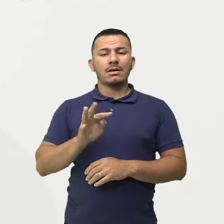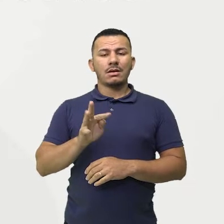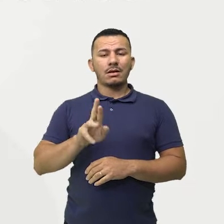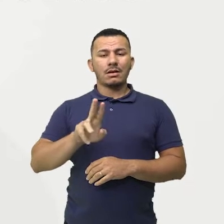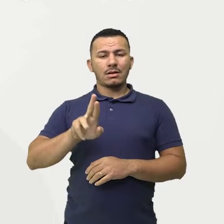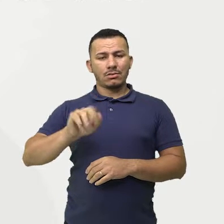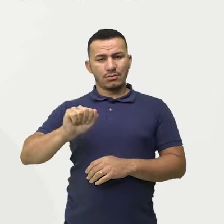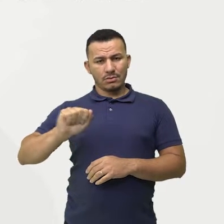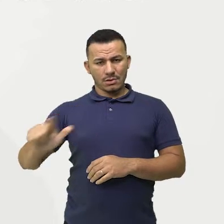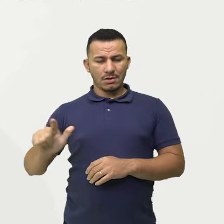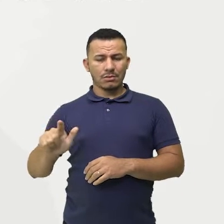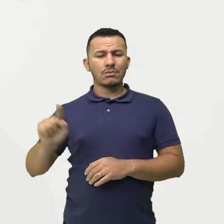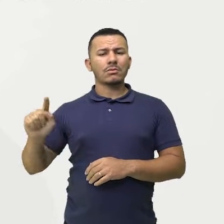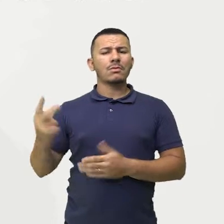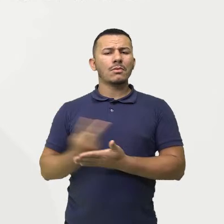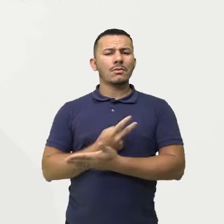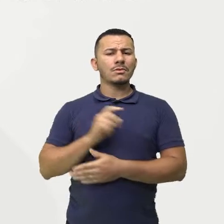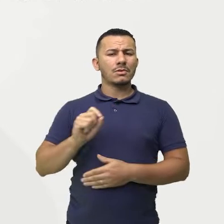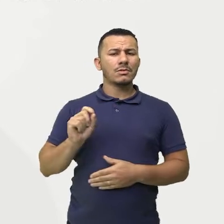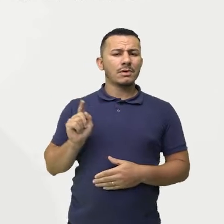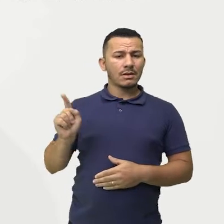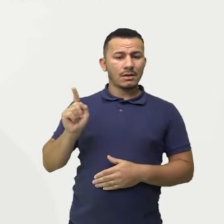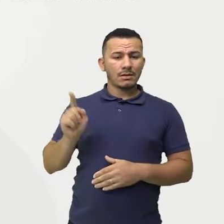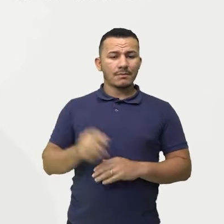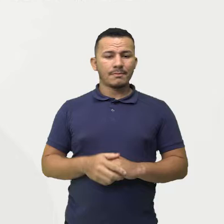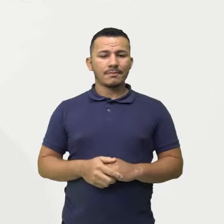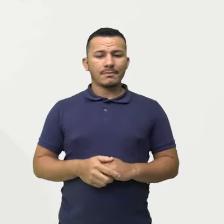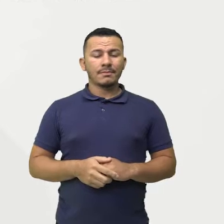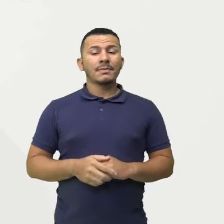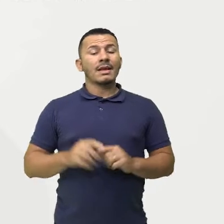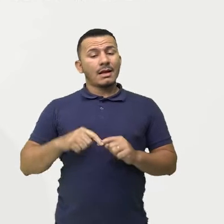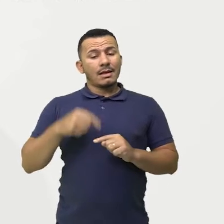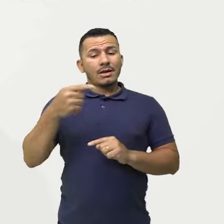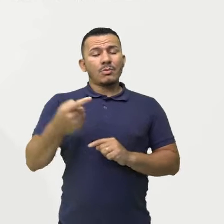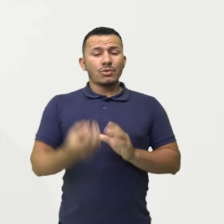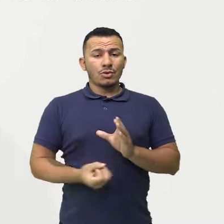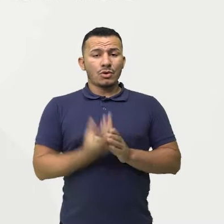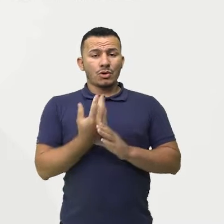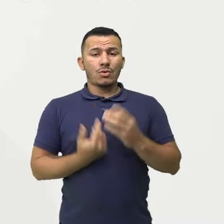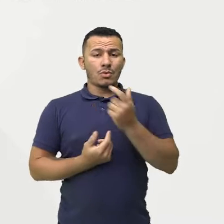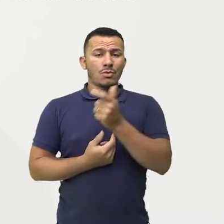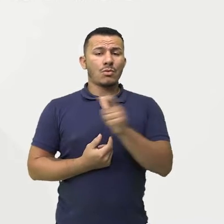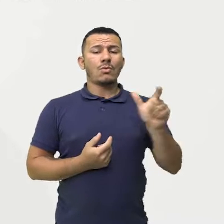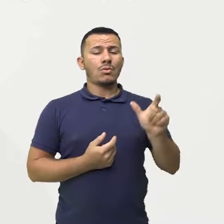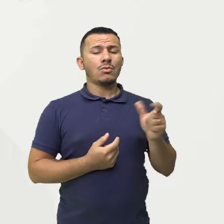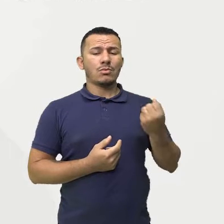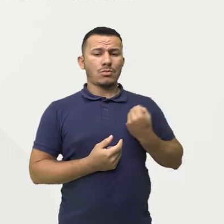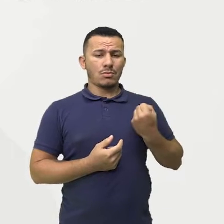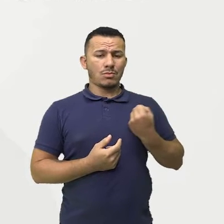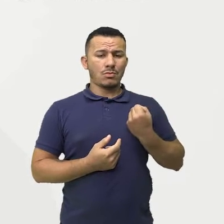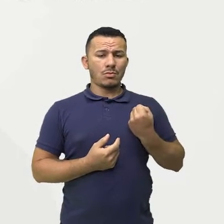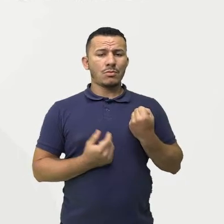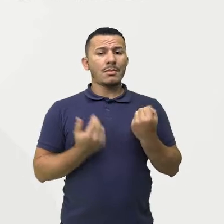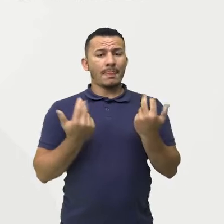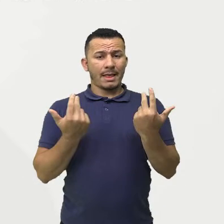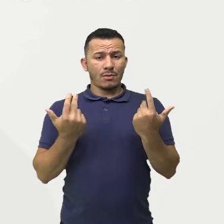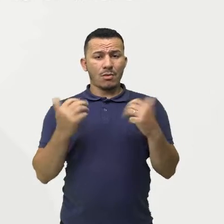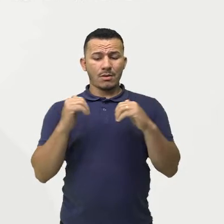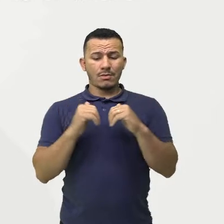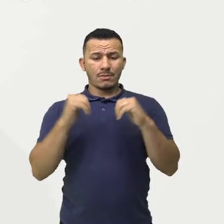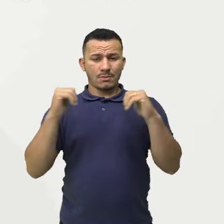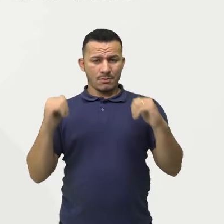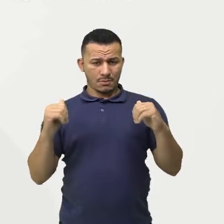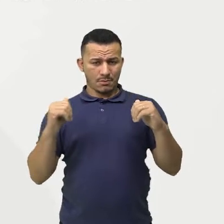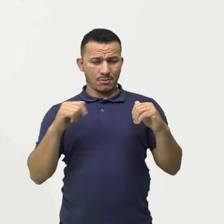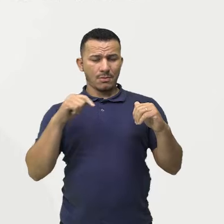que foi que aconteceu? Aconteceu que surgiram números à mesma distância